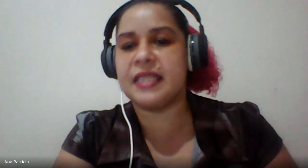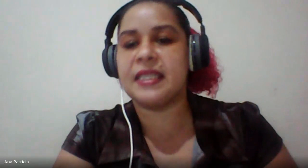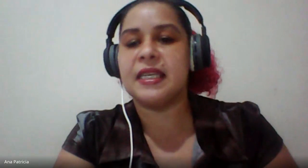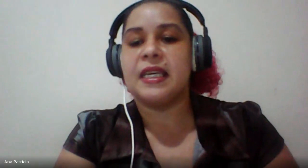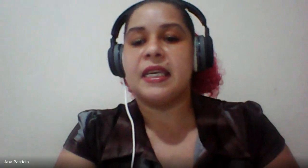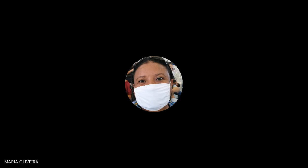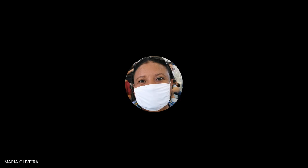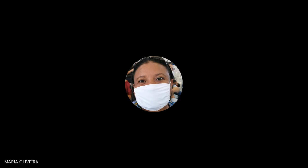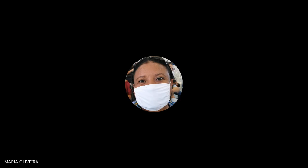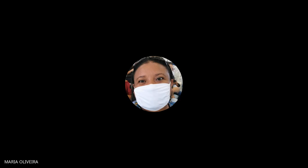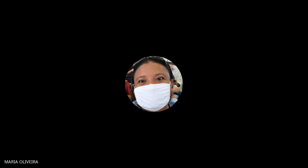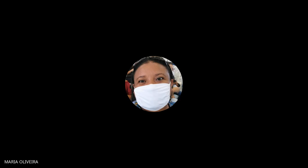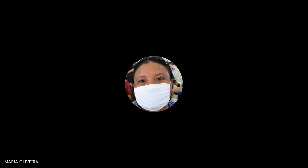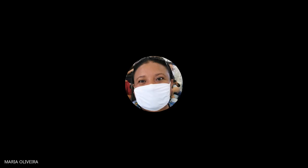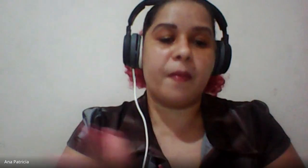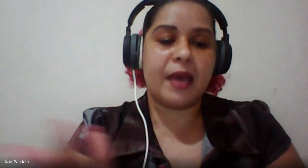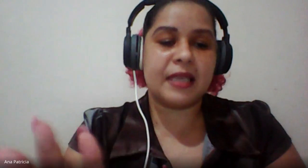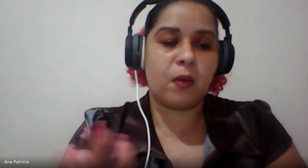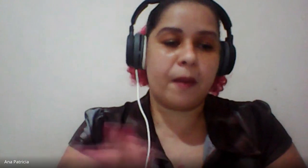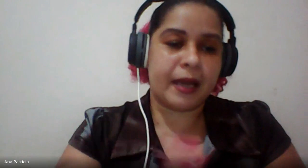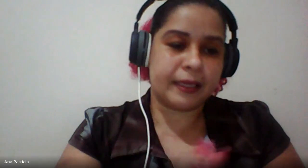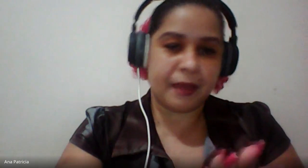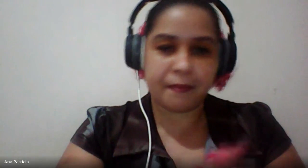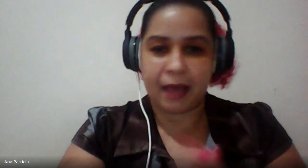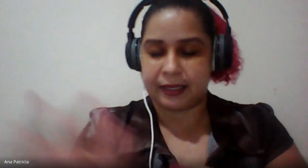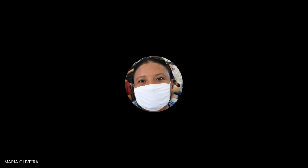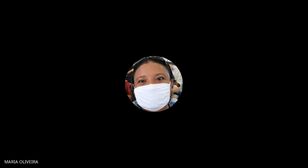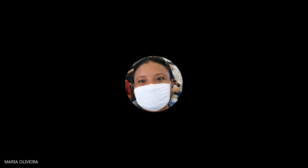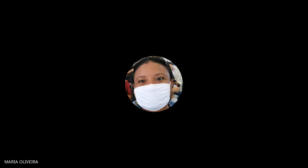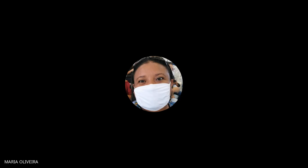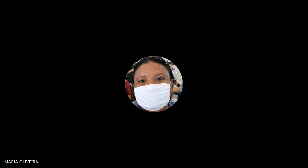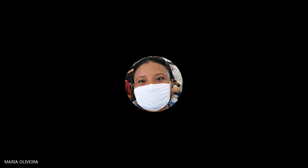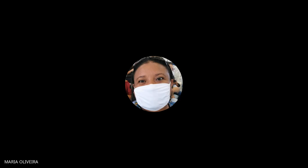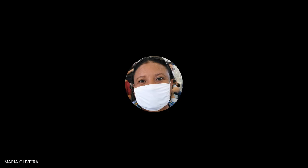sinais. E a gente começa com a parte bem básica.